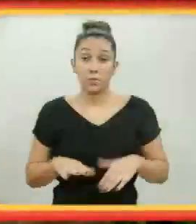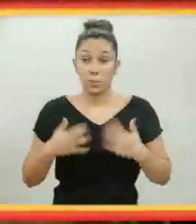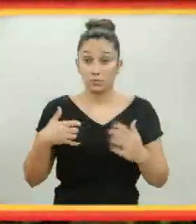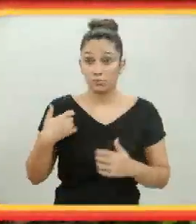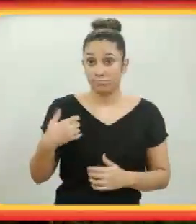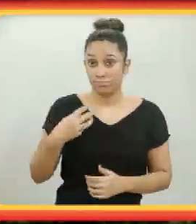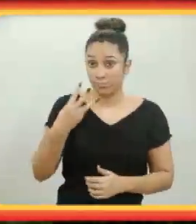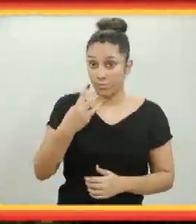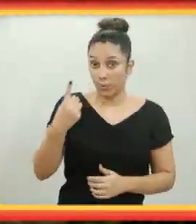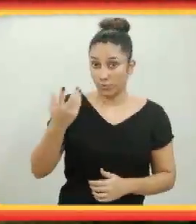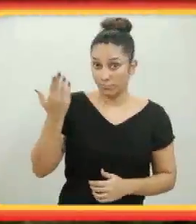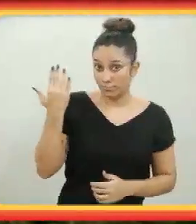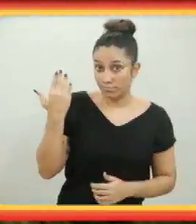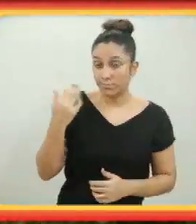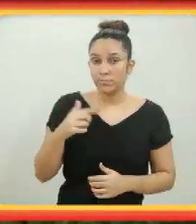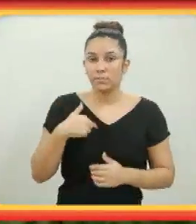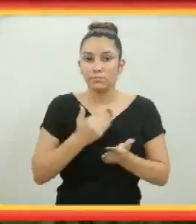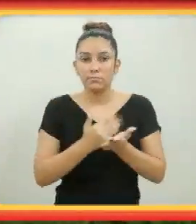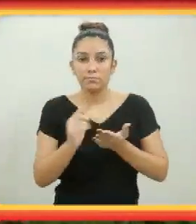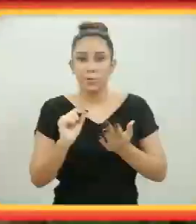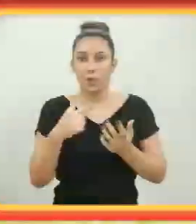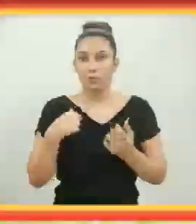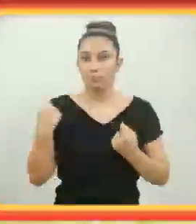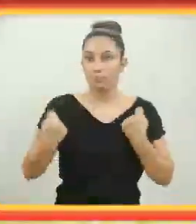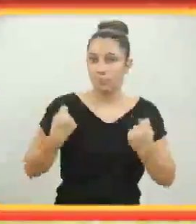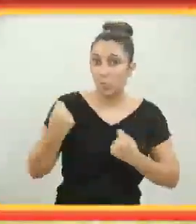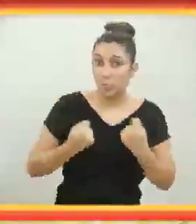Quando eu tinha 31 anos de idade, eu comecei a correr.